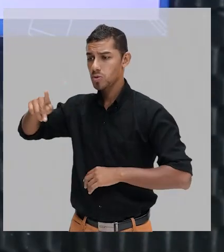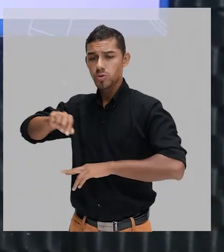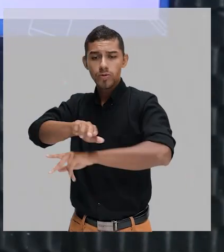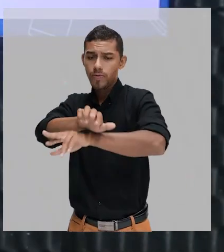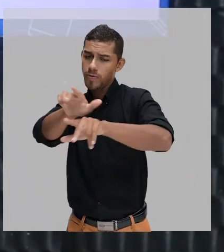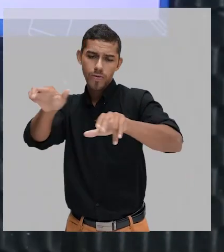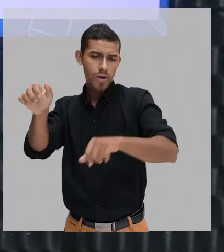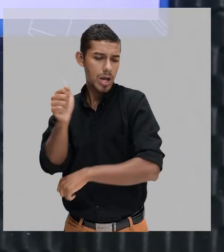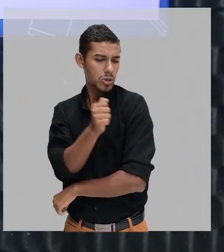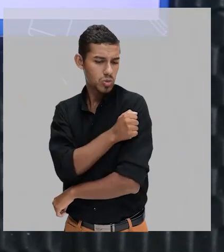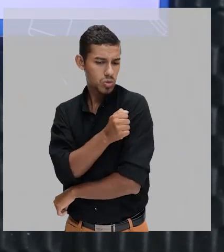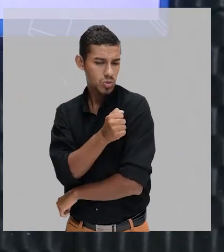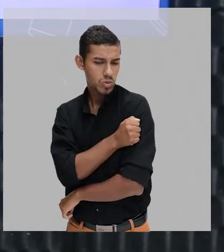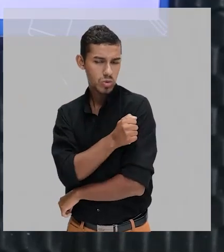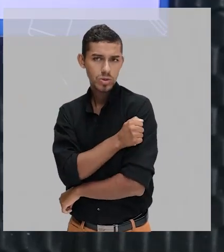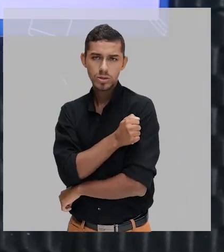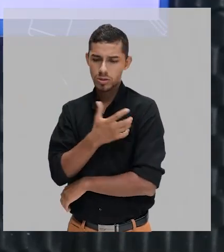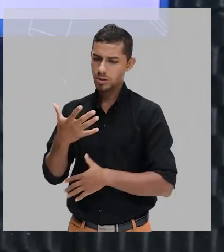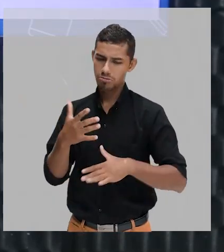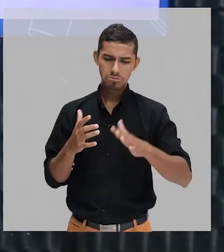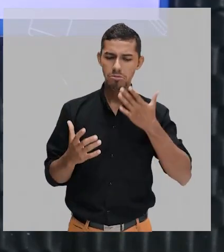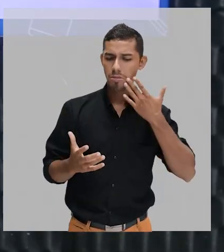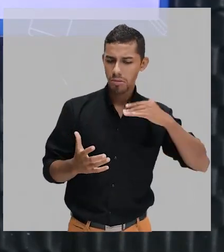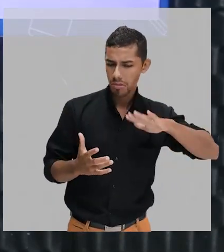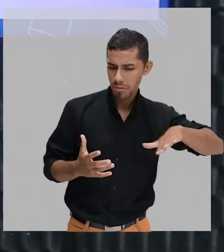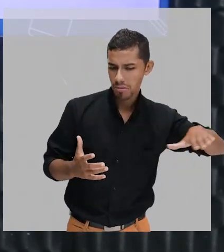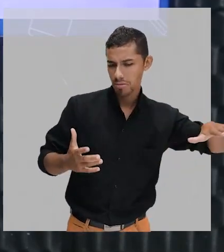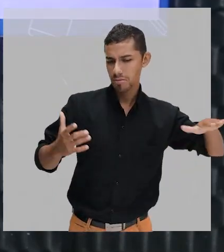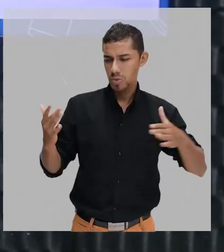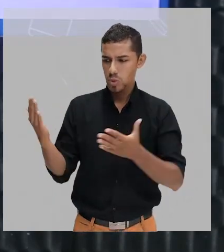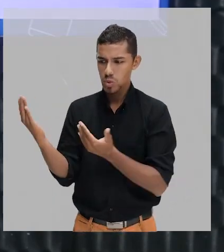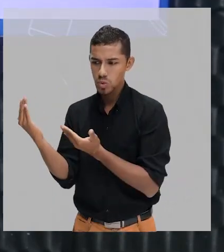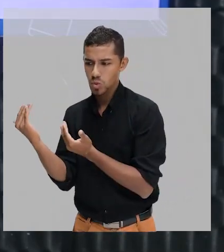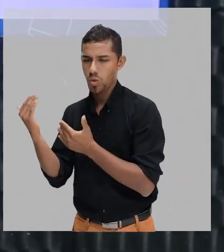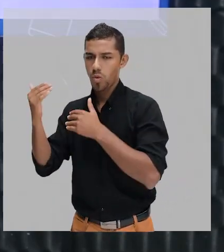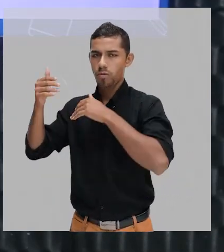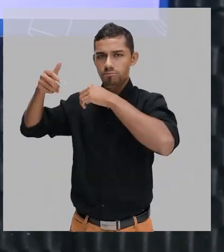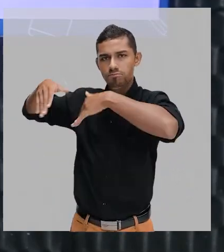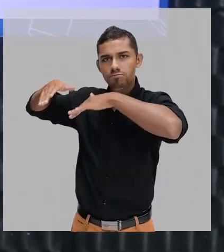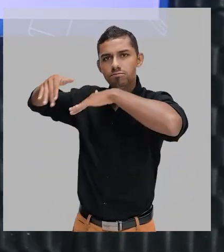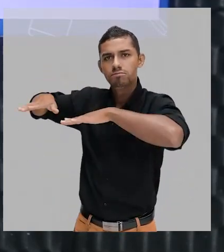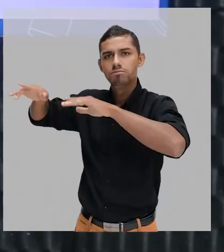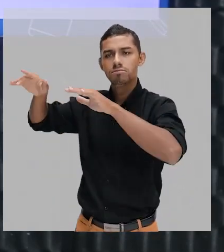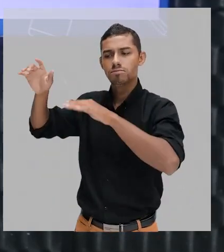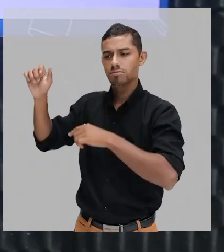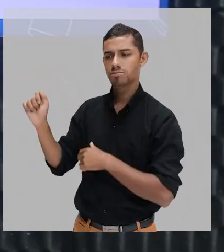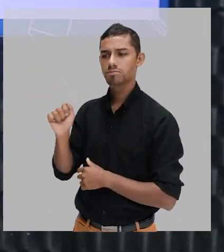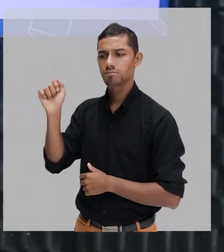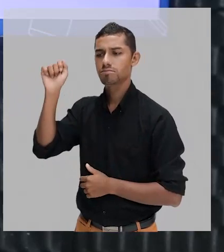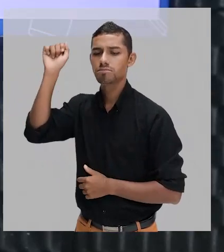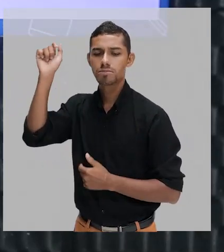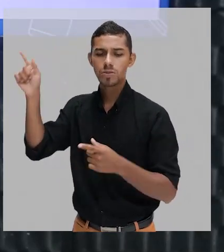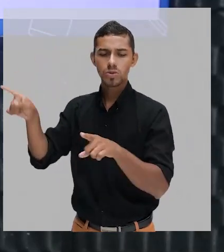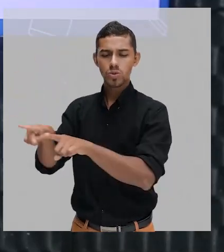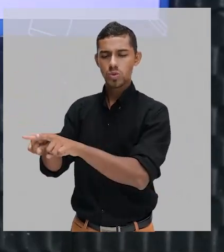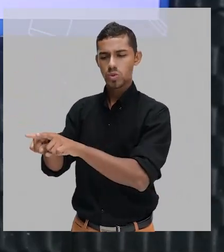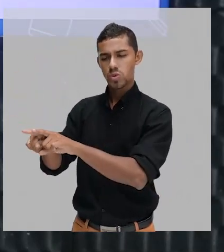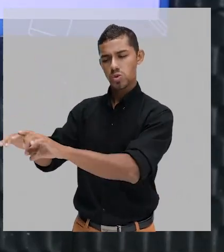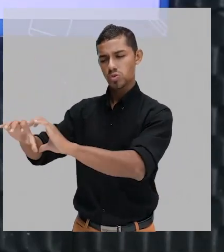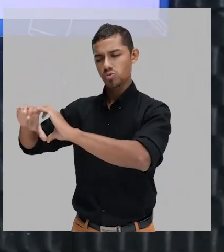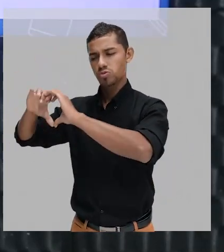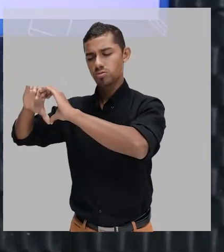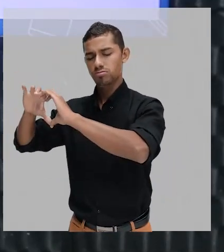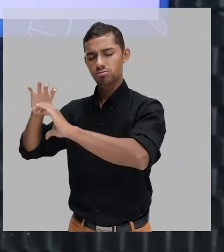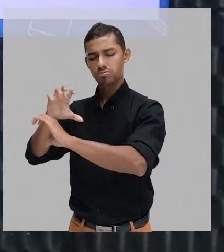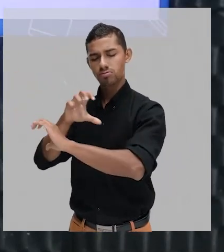alunos, né? De vários segmentos, infantil, médio, adultos. E é uma das minhas paixões, né? Produtor cultural também, não